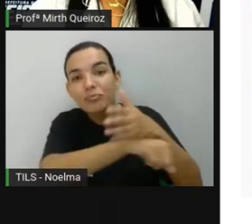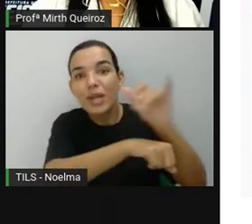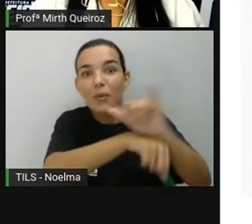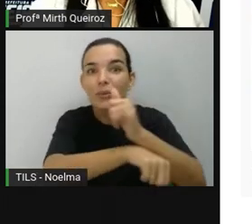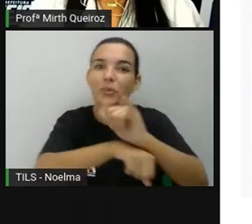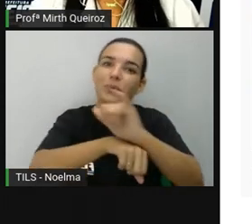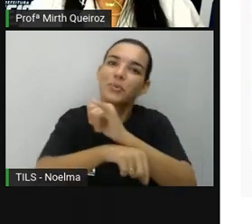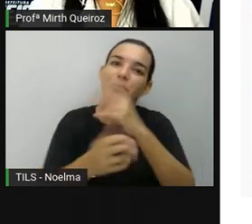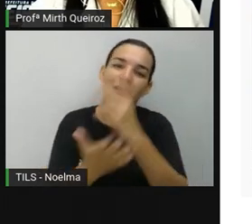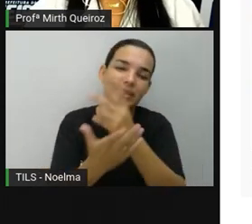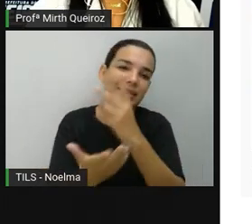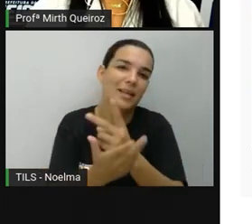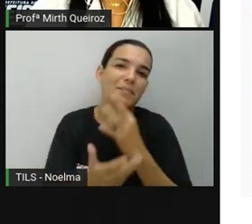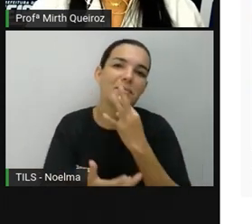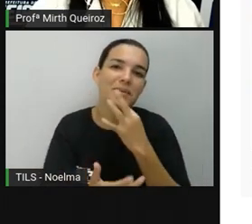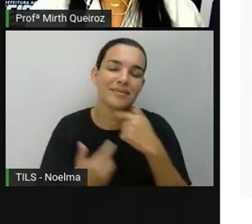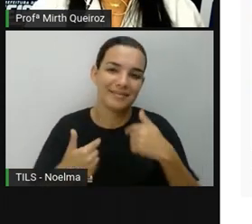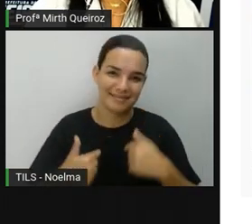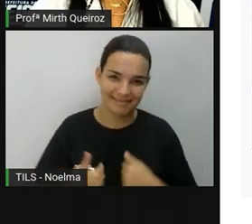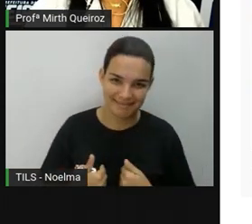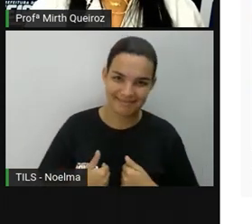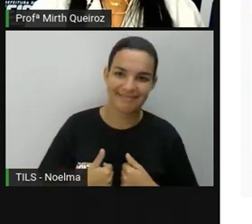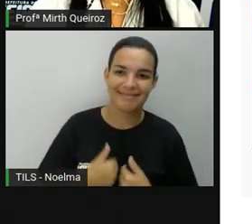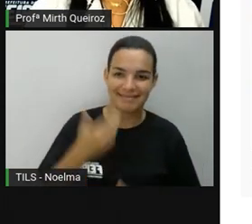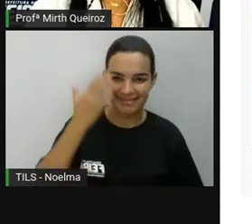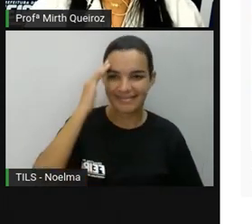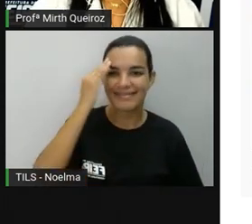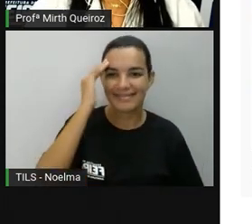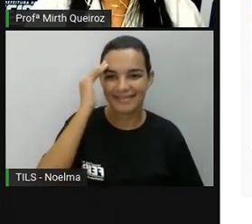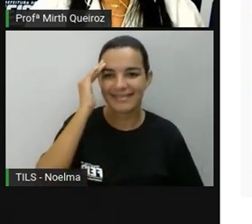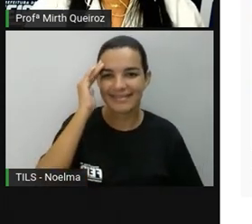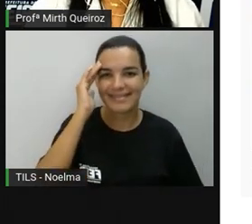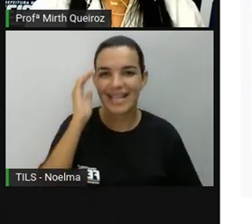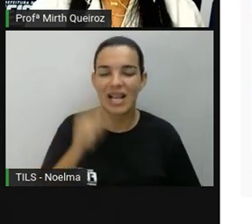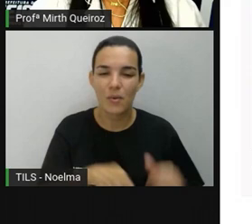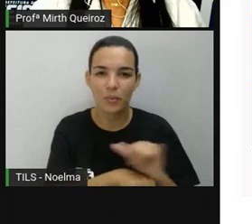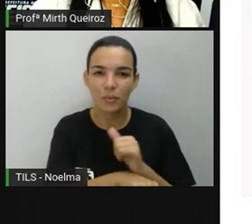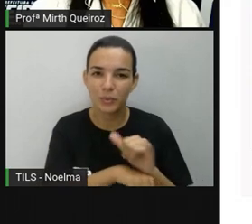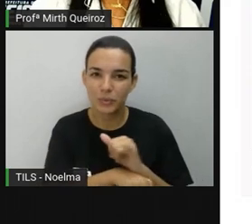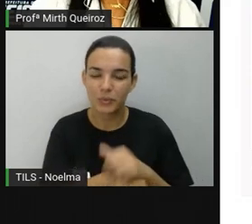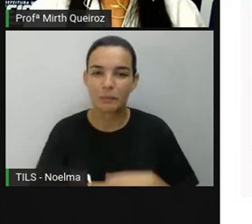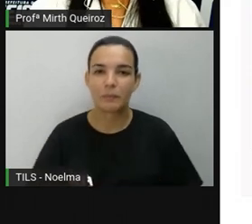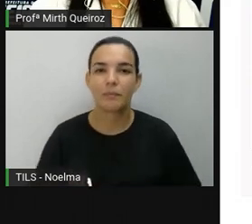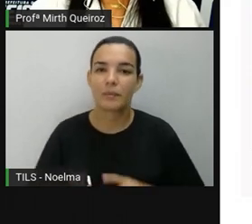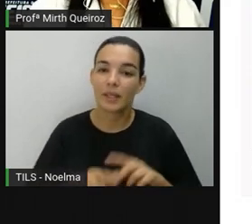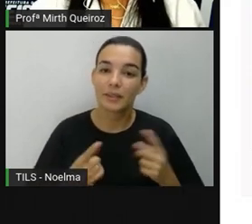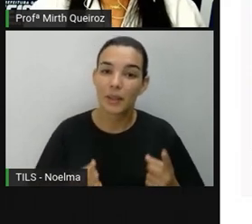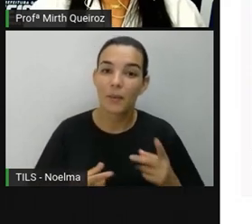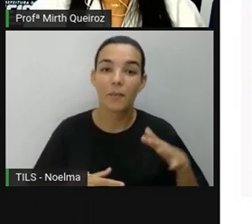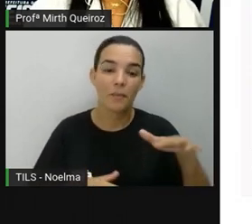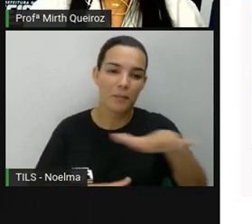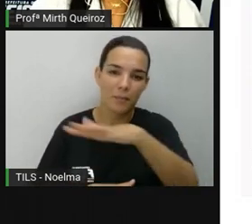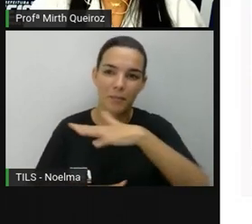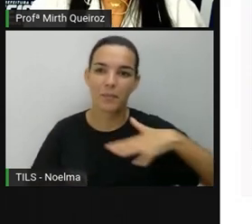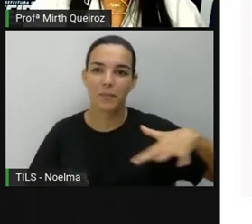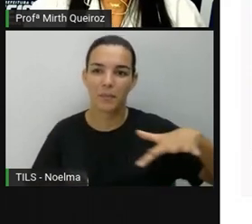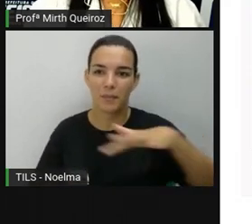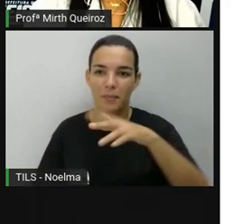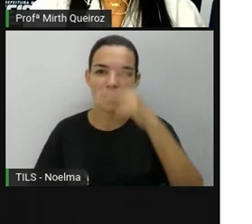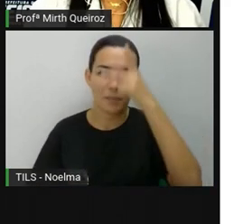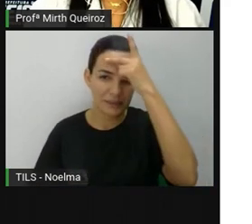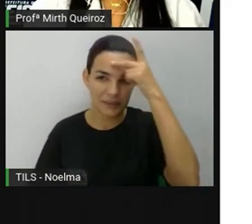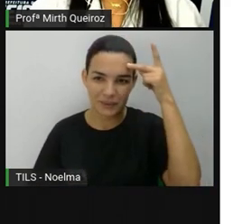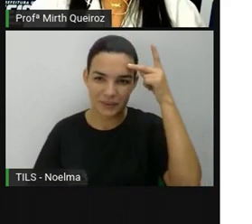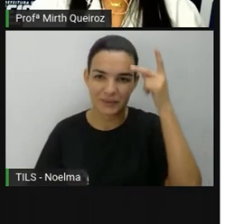vídeo, a esses vídeos que a gente divulga aqui no nosso canal, né? Então, vai gerar o quê? Popularidade.